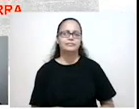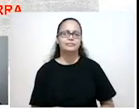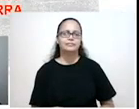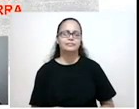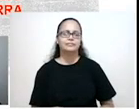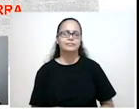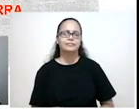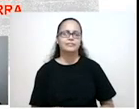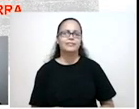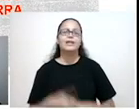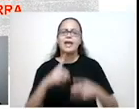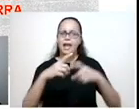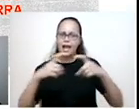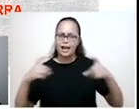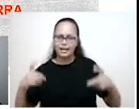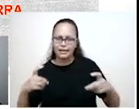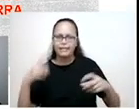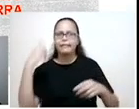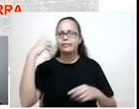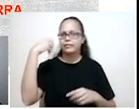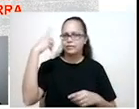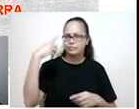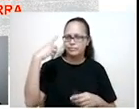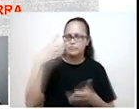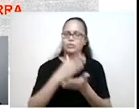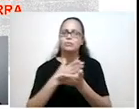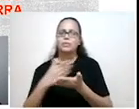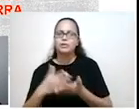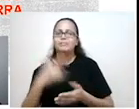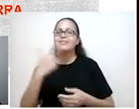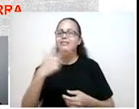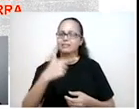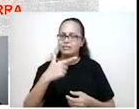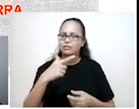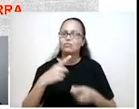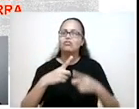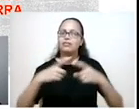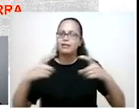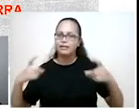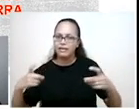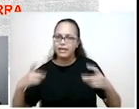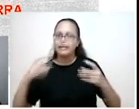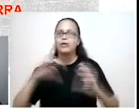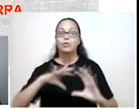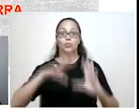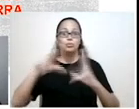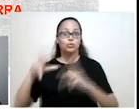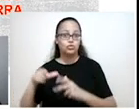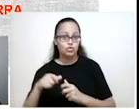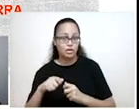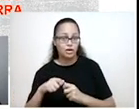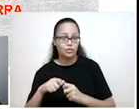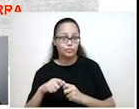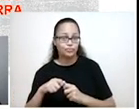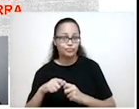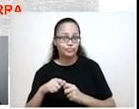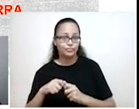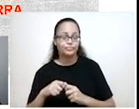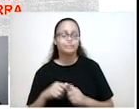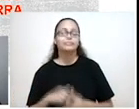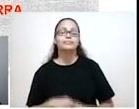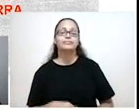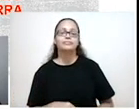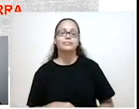Bom, a Guerra Civil Espanhola, um ensaio para a Segunda Guerra Mundial. Para que vocês possam acompanhar aí da casa